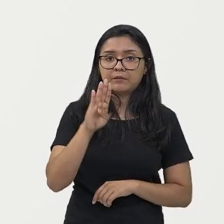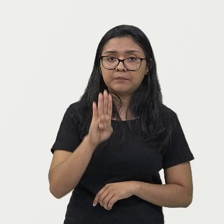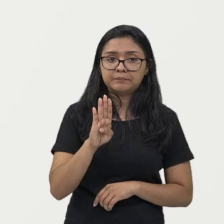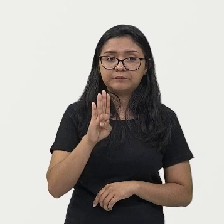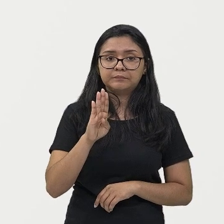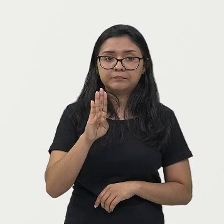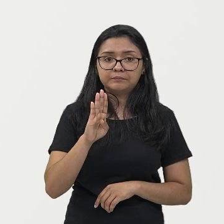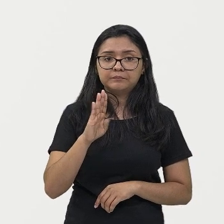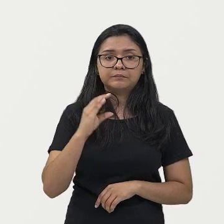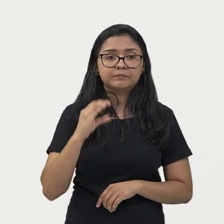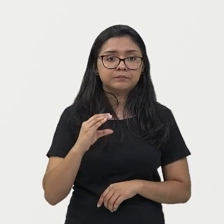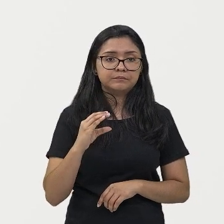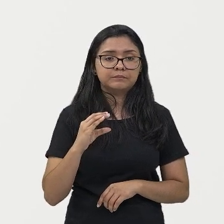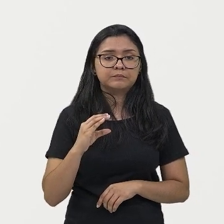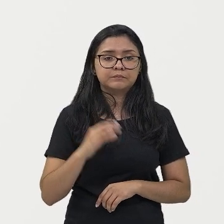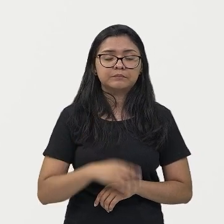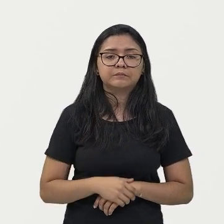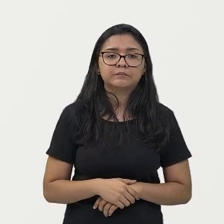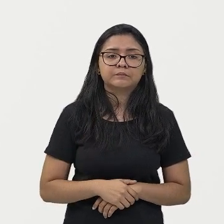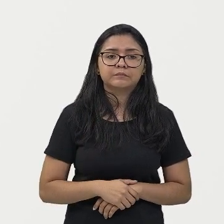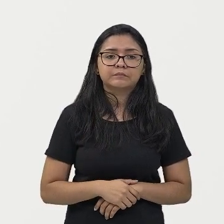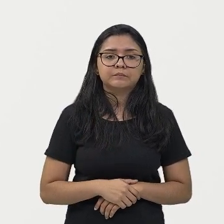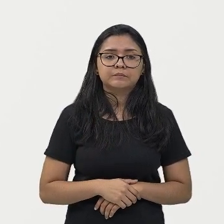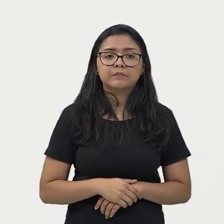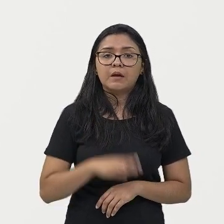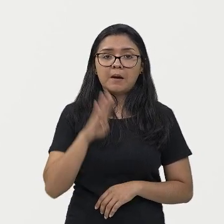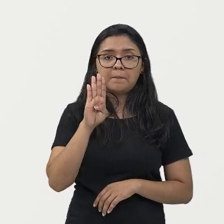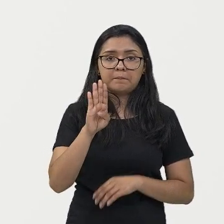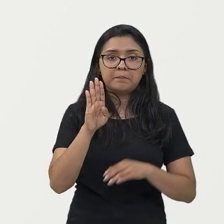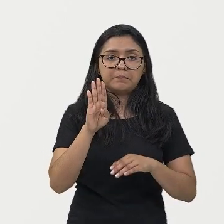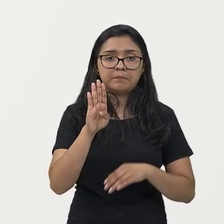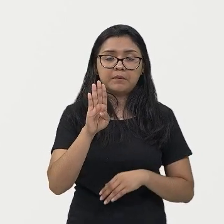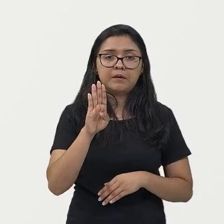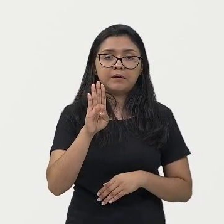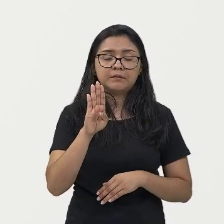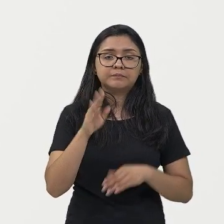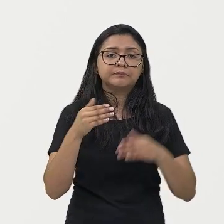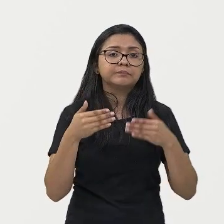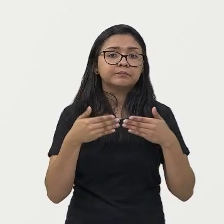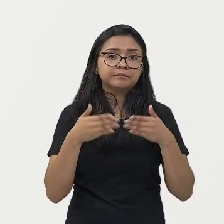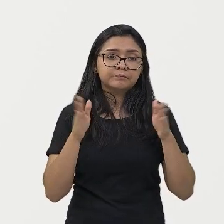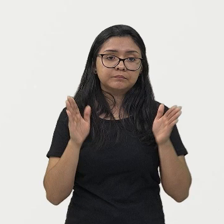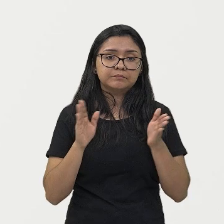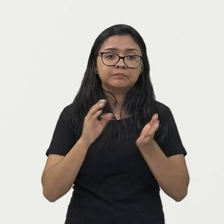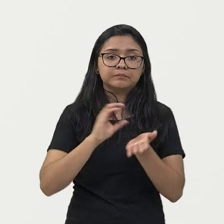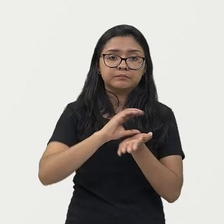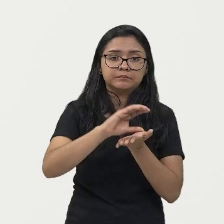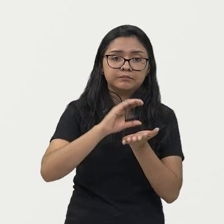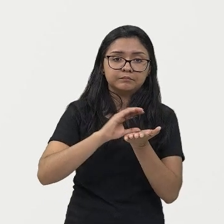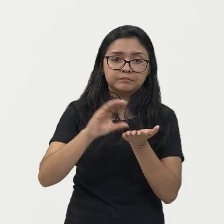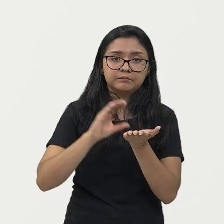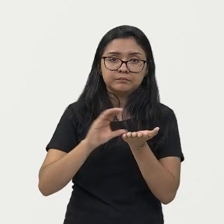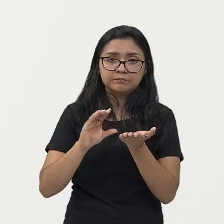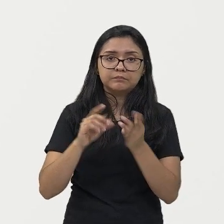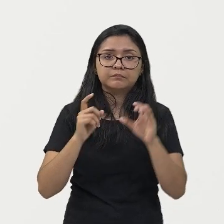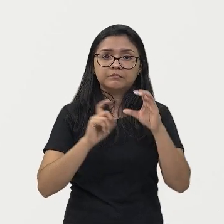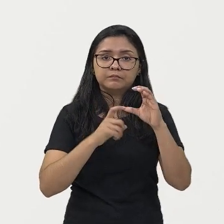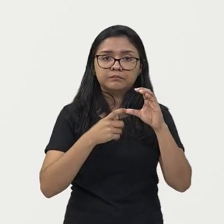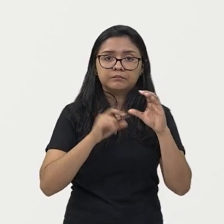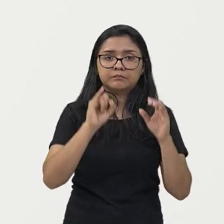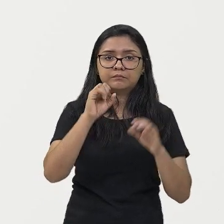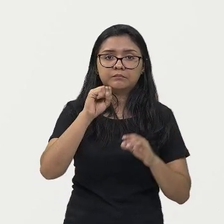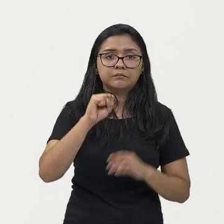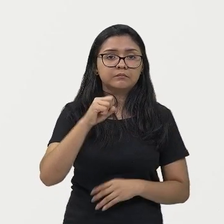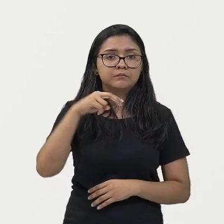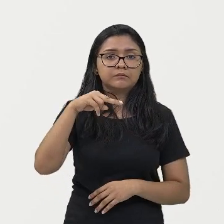B, acíclica, dizendo que ela é ramificada, que ela é insaturada e